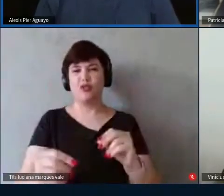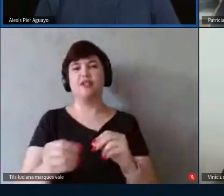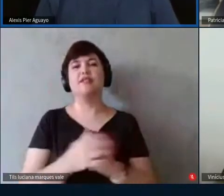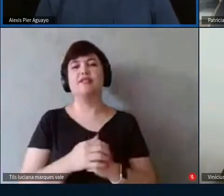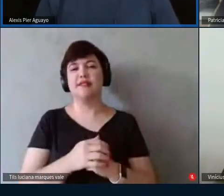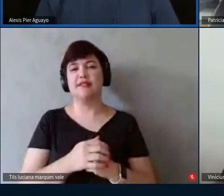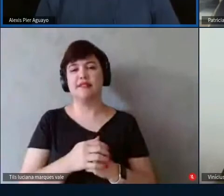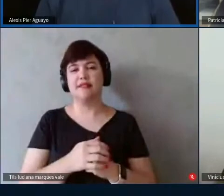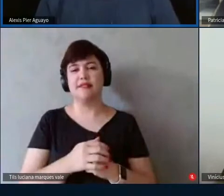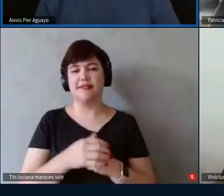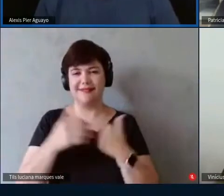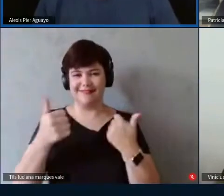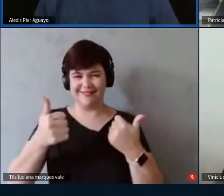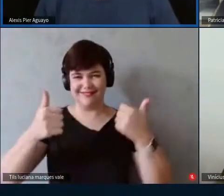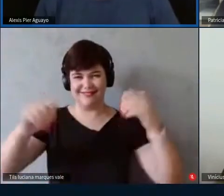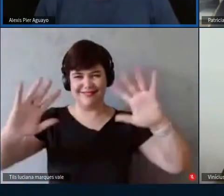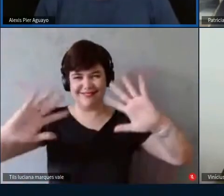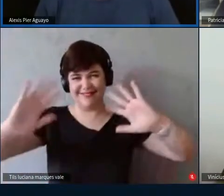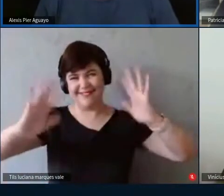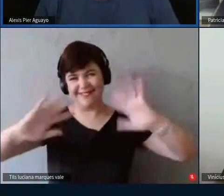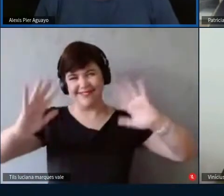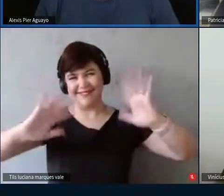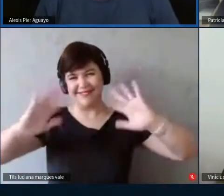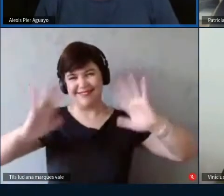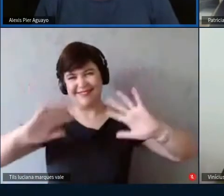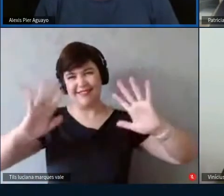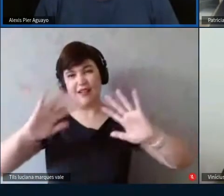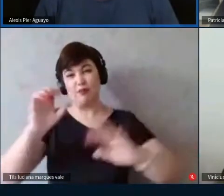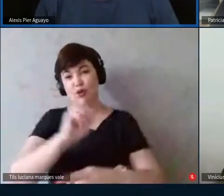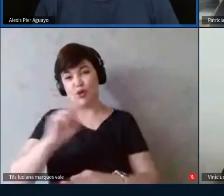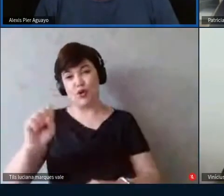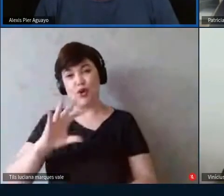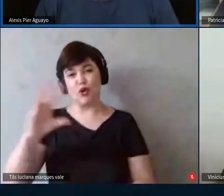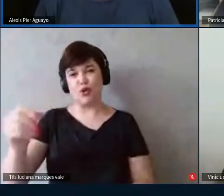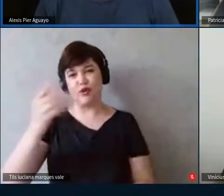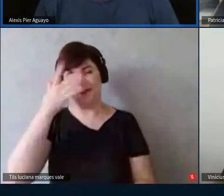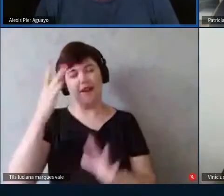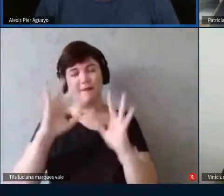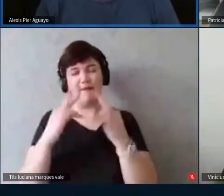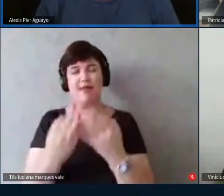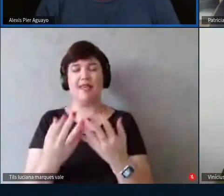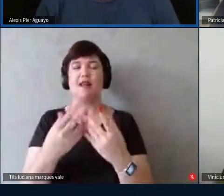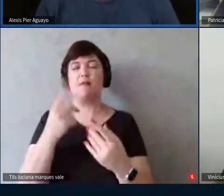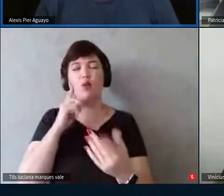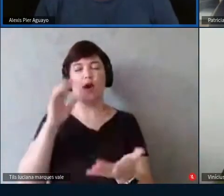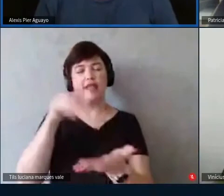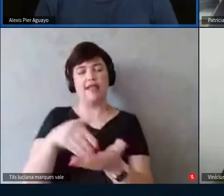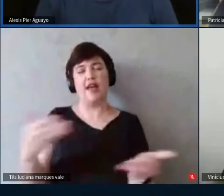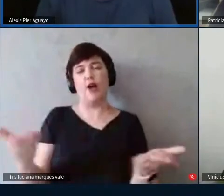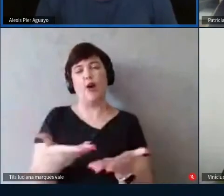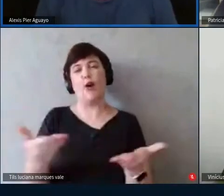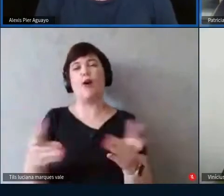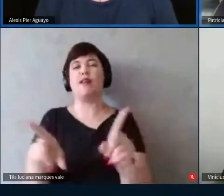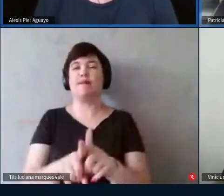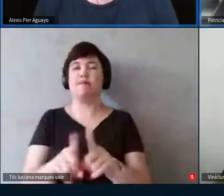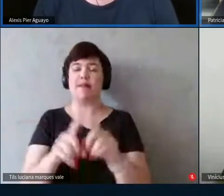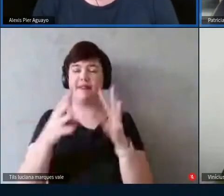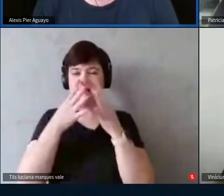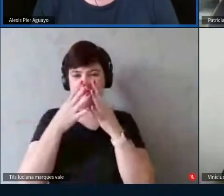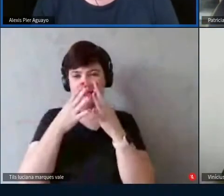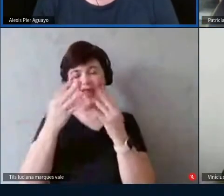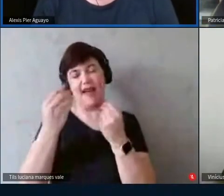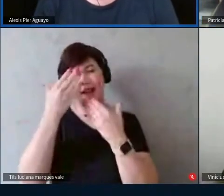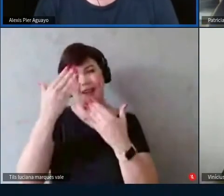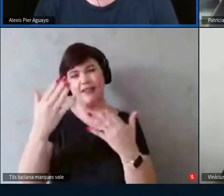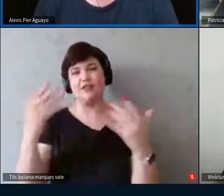Lira, todo mundo. Só meu sogro que está assistindo até agora, minha sogra, todo mundo que teve condições de poder assistir. Só agradecer